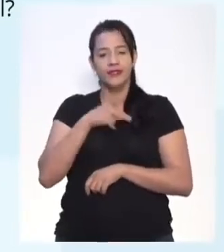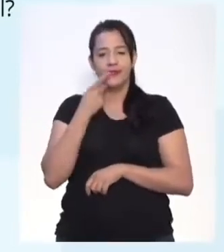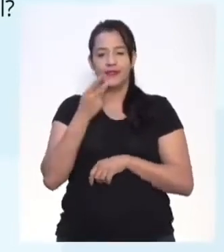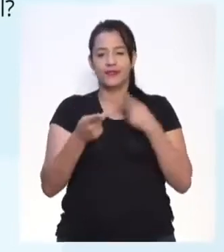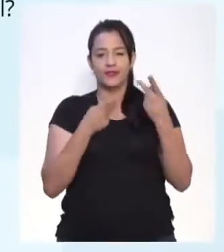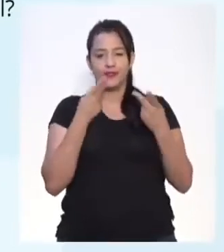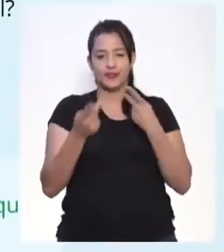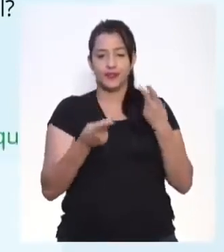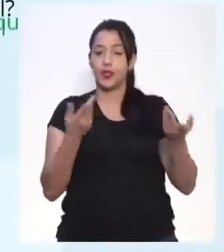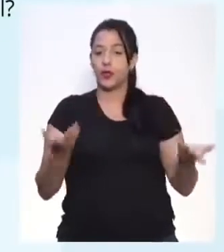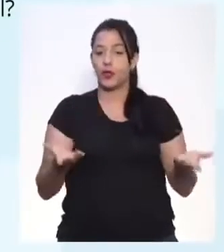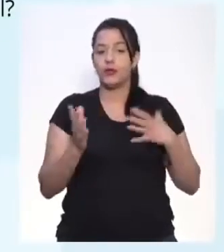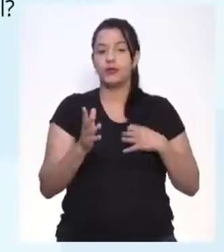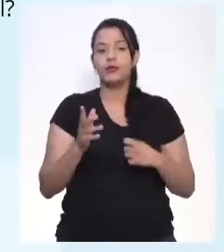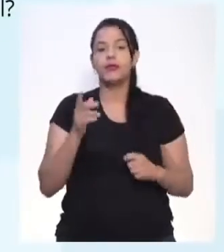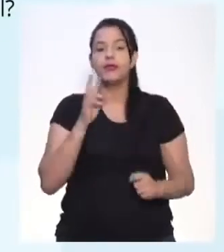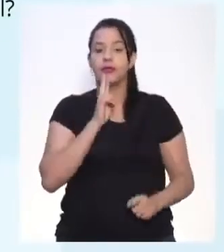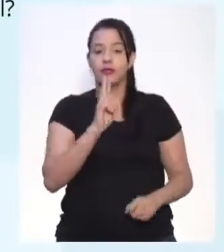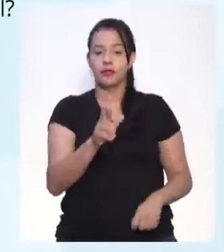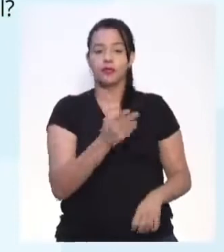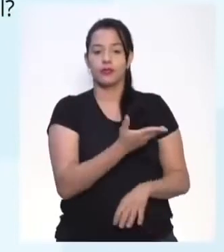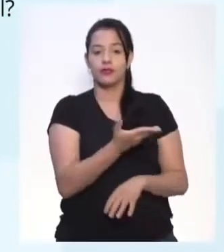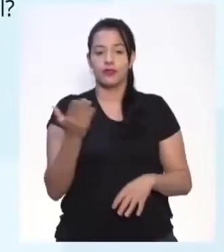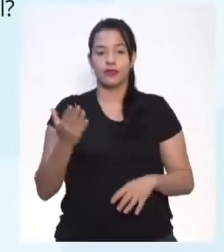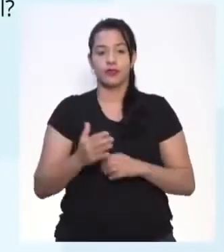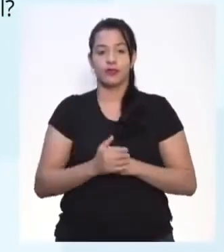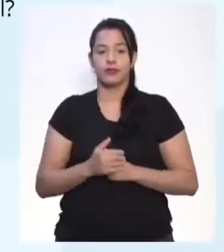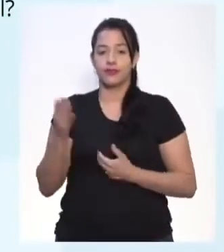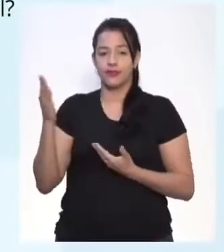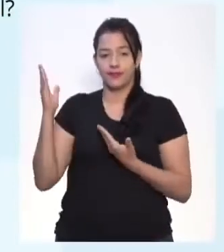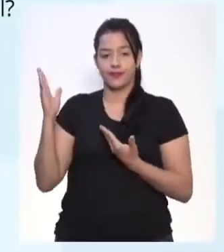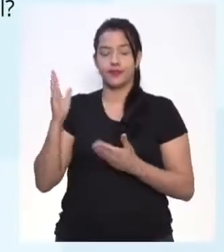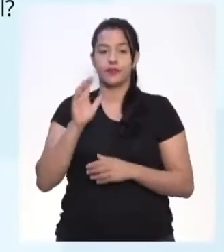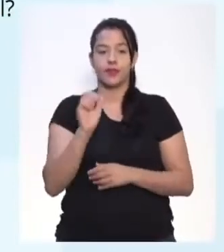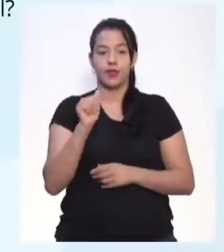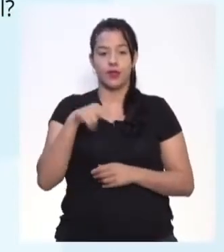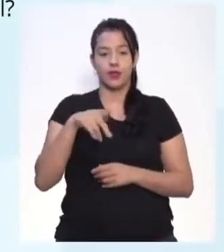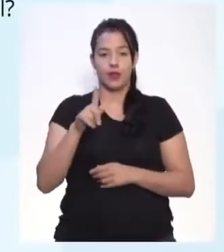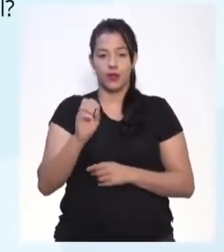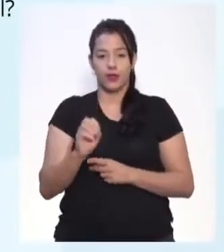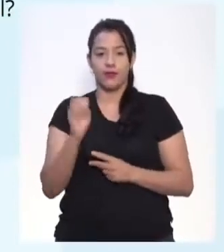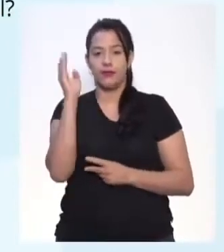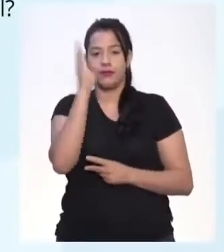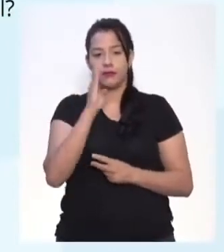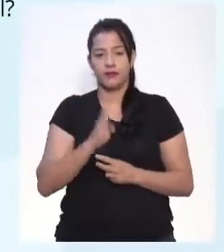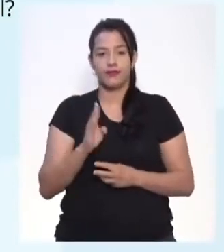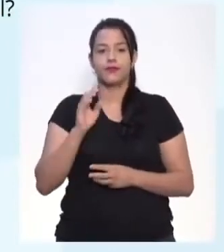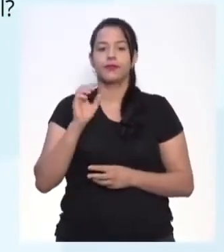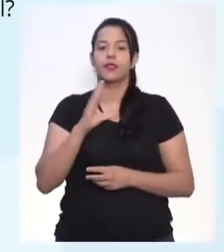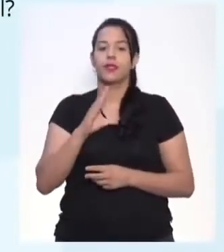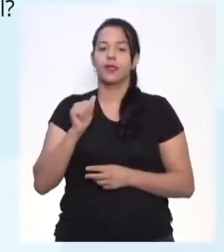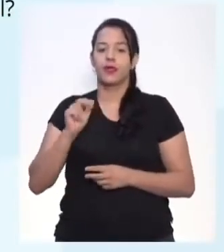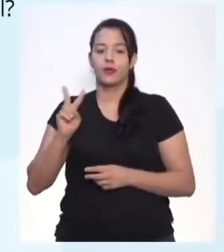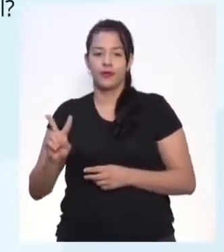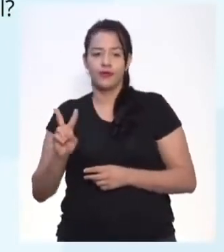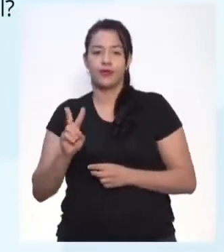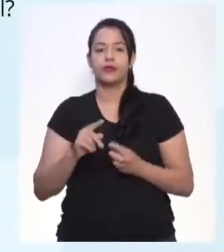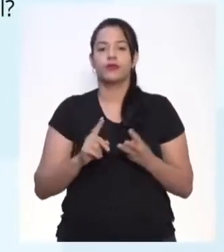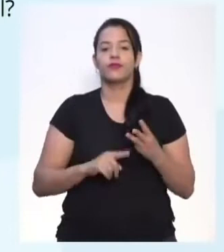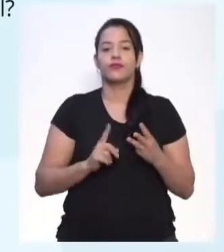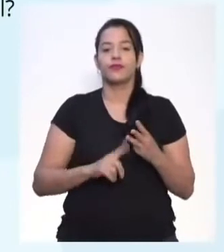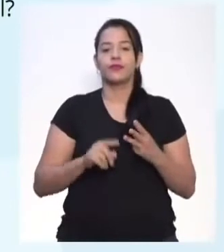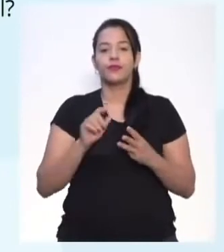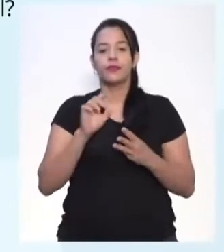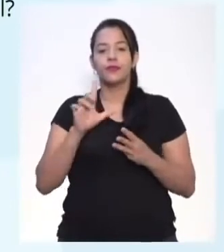perguntei eu vou colocar a resposta aí para vocês. Então, temos Angola, Brasil, Cabo